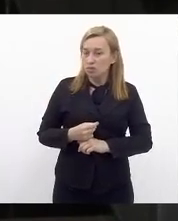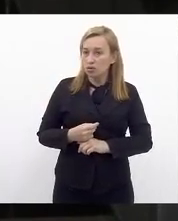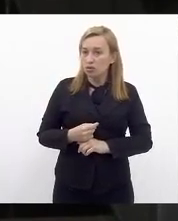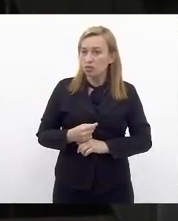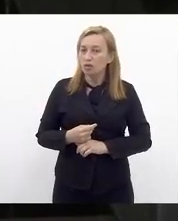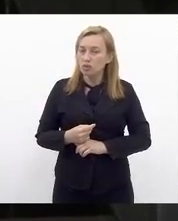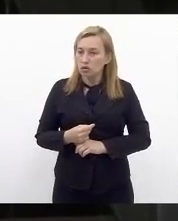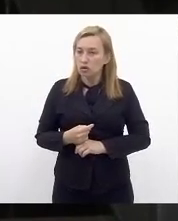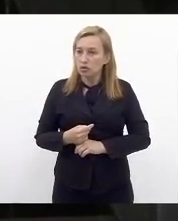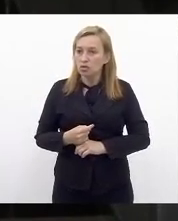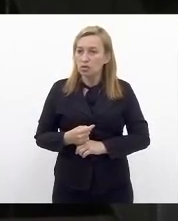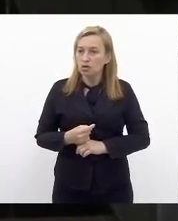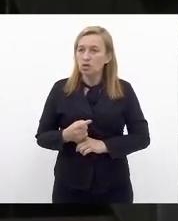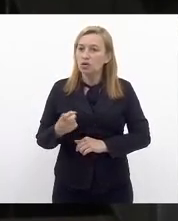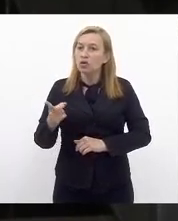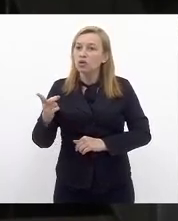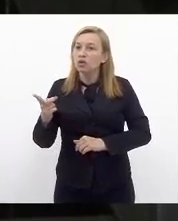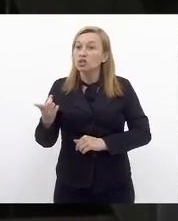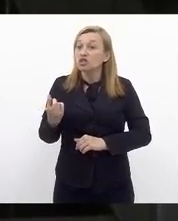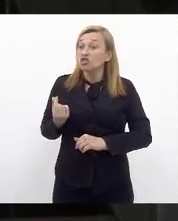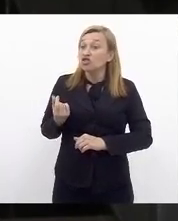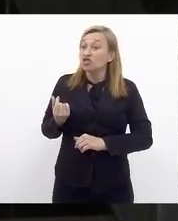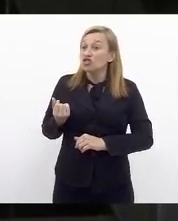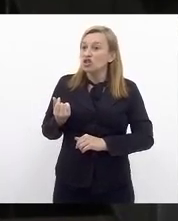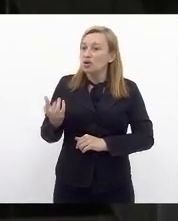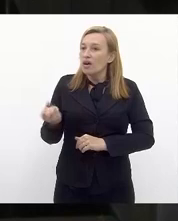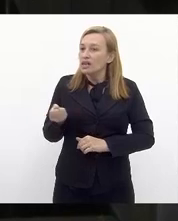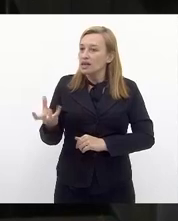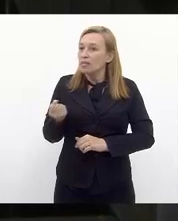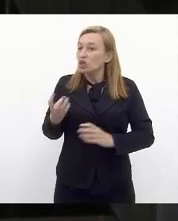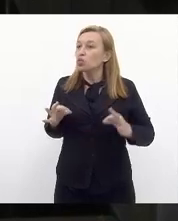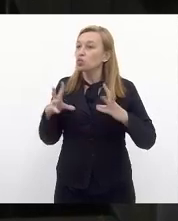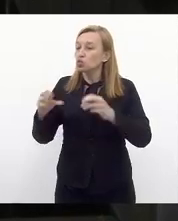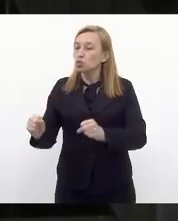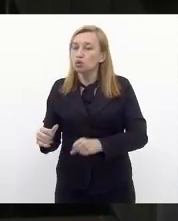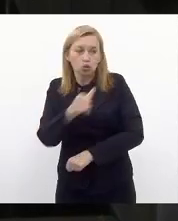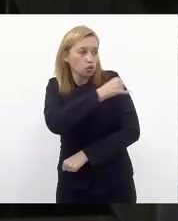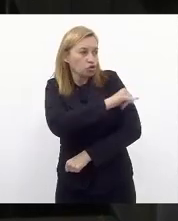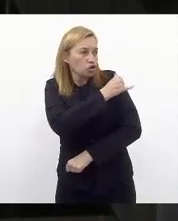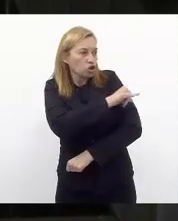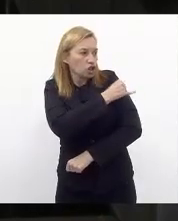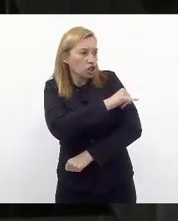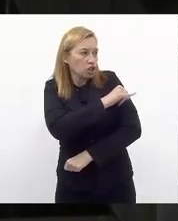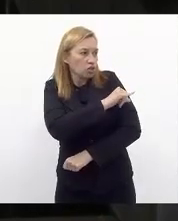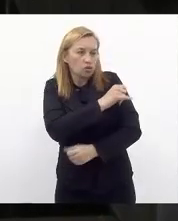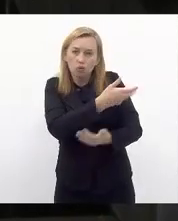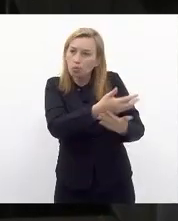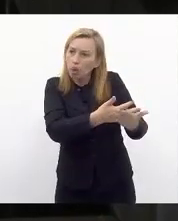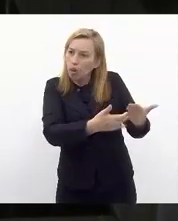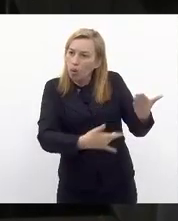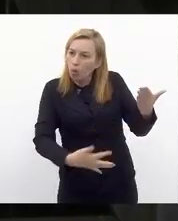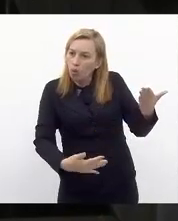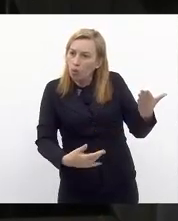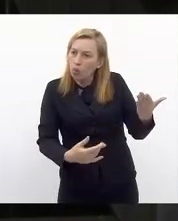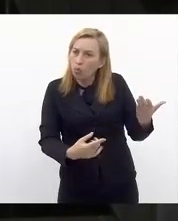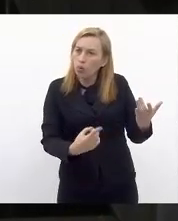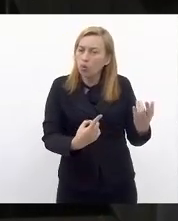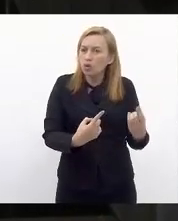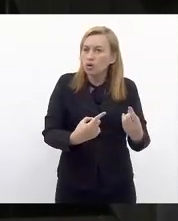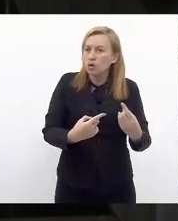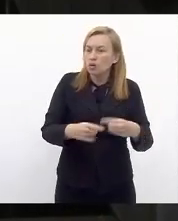rentismo especulando com a alta do dólar ganhou dinheiro com isso e impondo ao Rio de Janeiro uma agenda absolutamente e antes